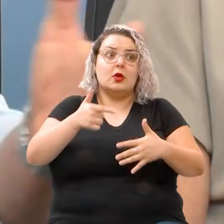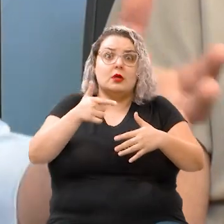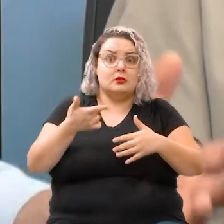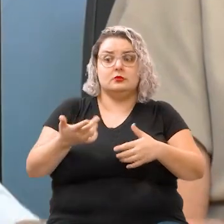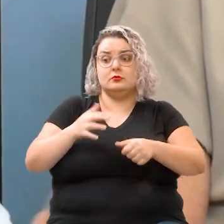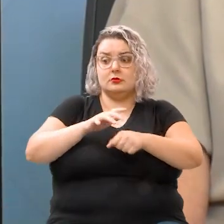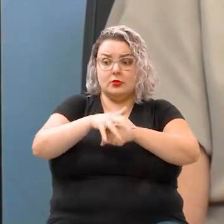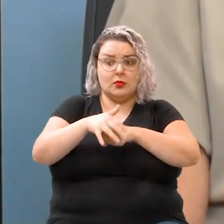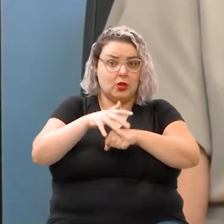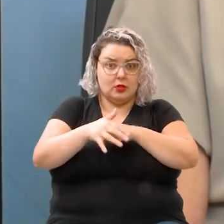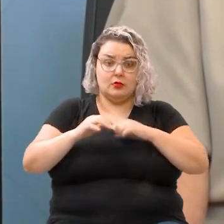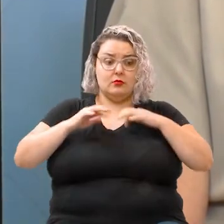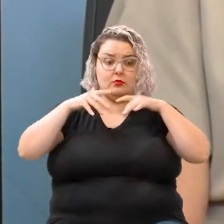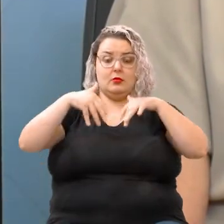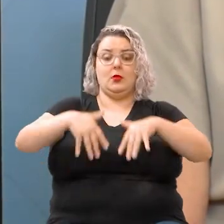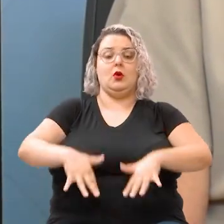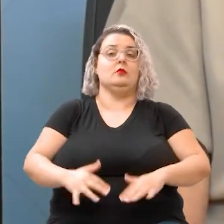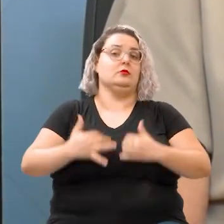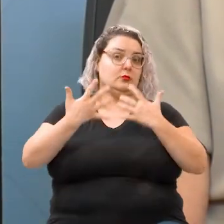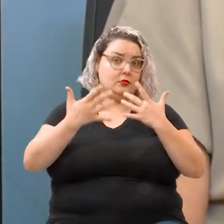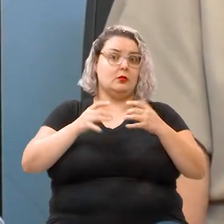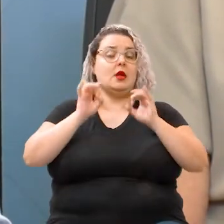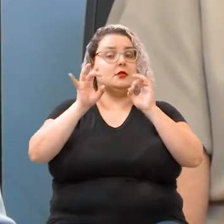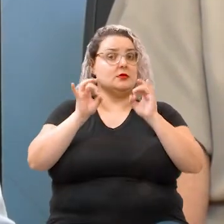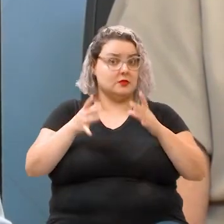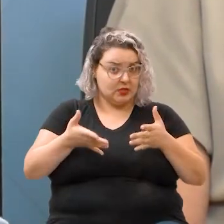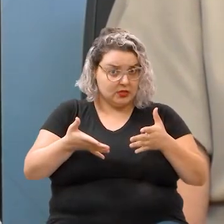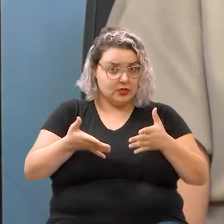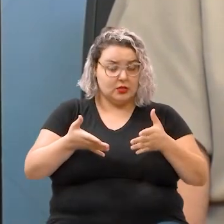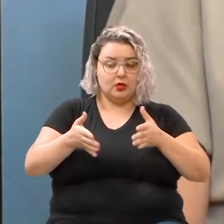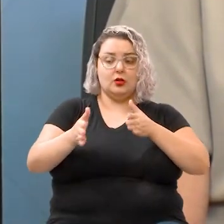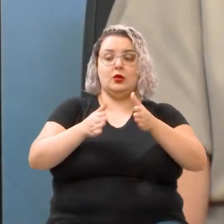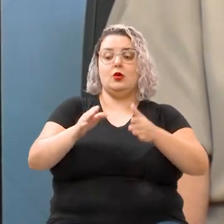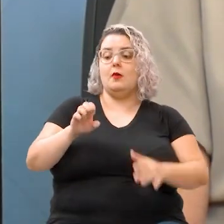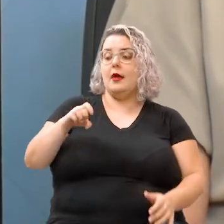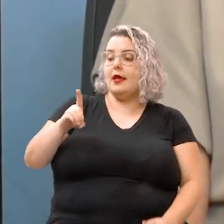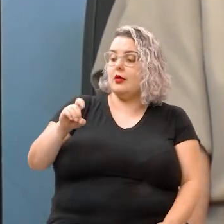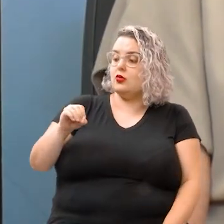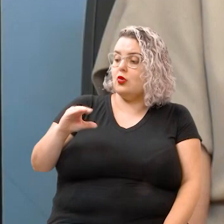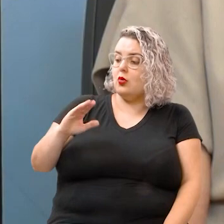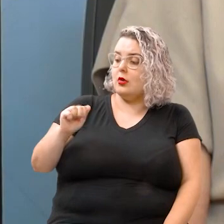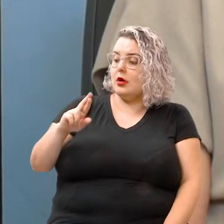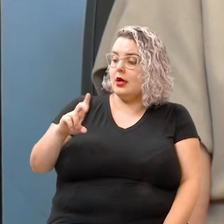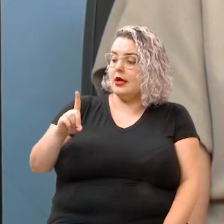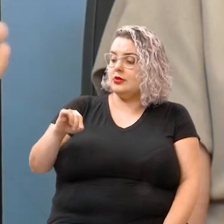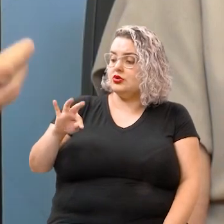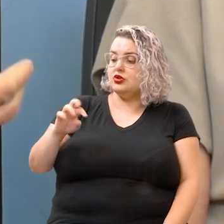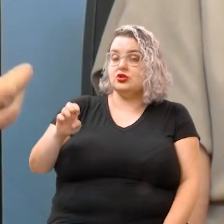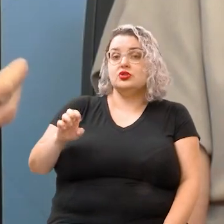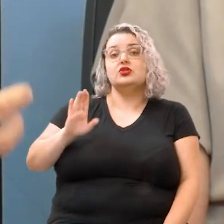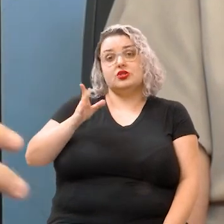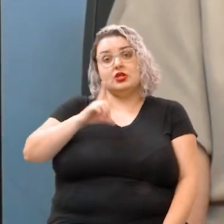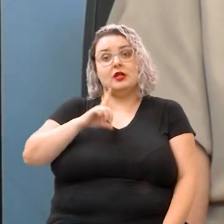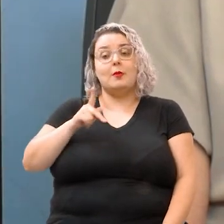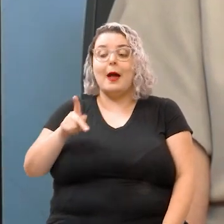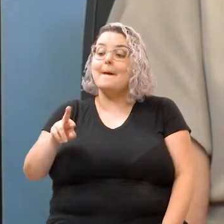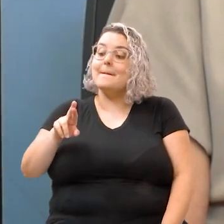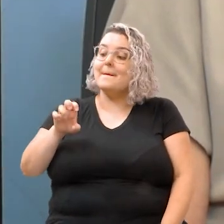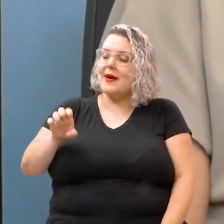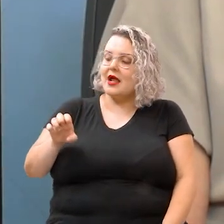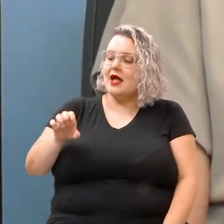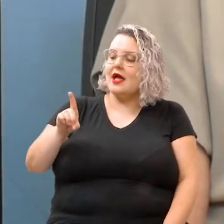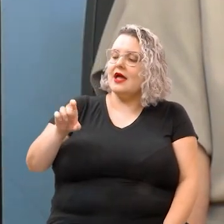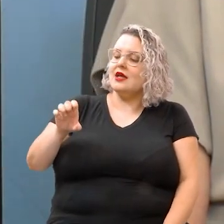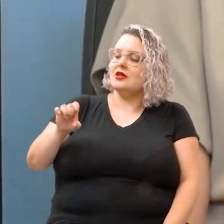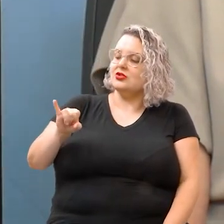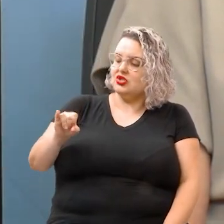infecção no corpo como um todo. Mas, especificamente, no quadro de endocardite, já tem uma predisposição, como foi dito. Ele tem uma lesão